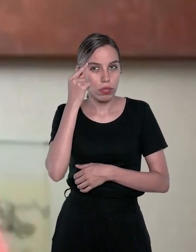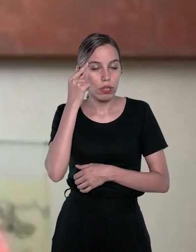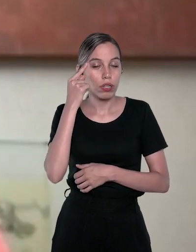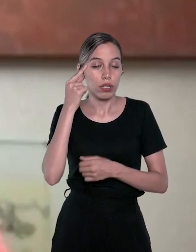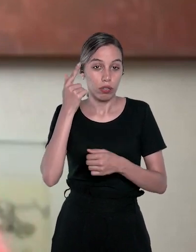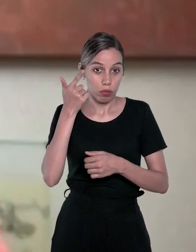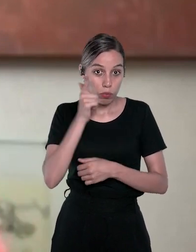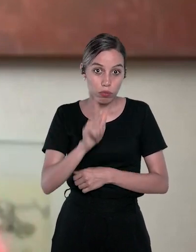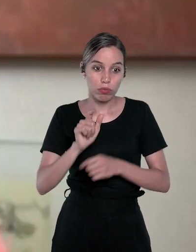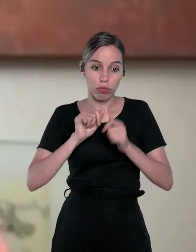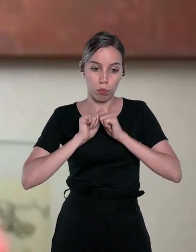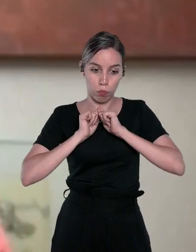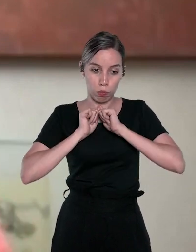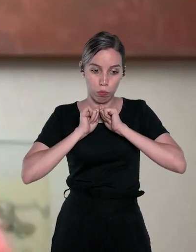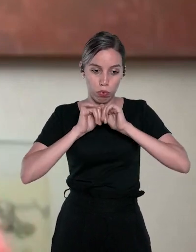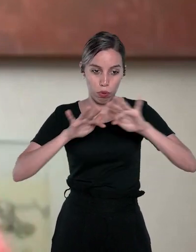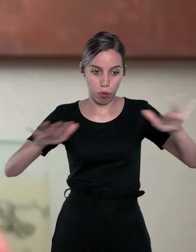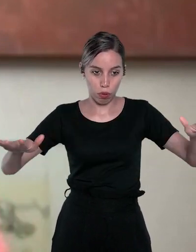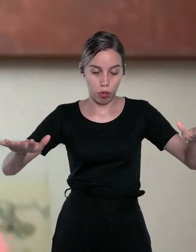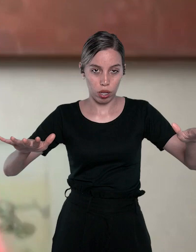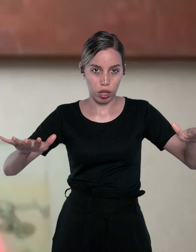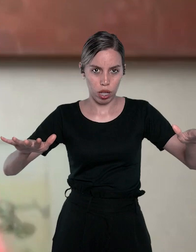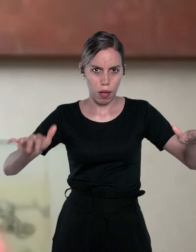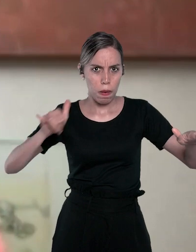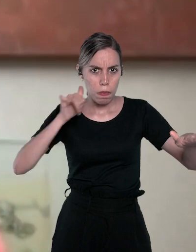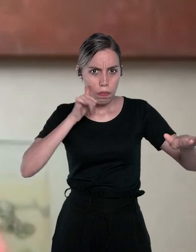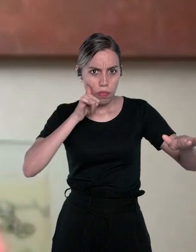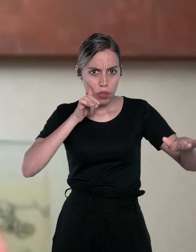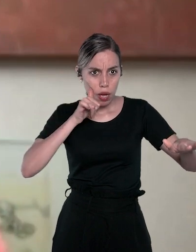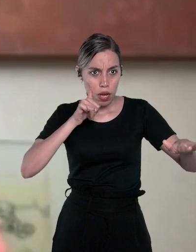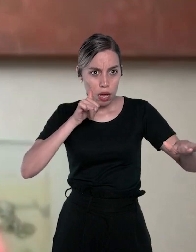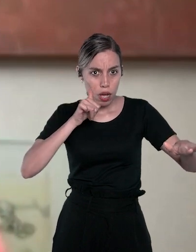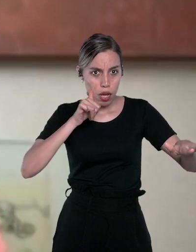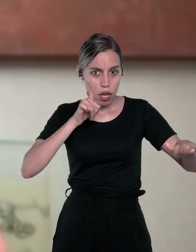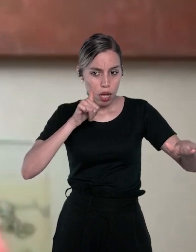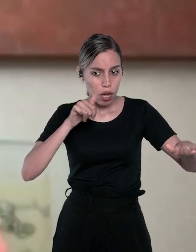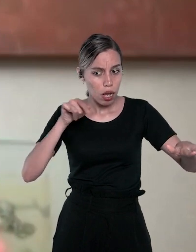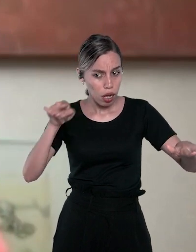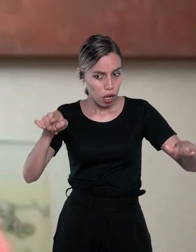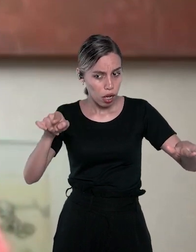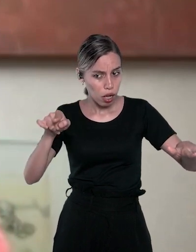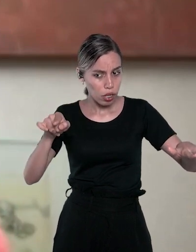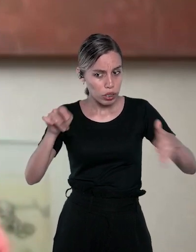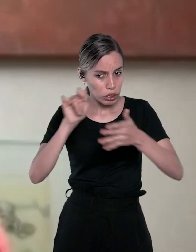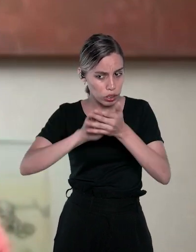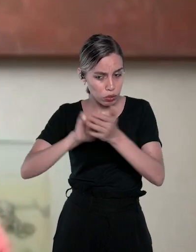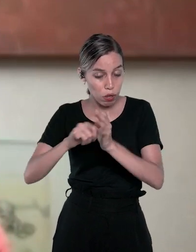projetou nacionalmente, e, além do mais, sendo uma escritora mulher.